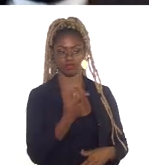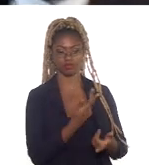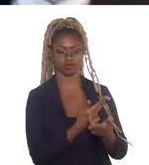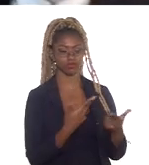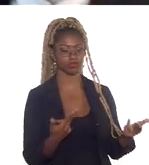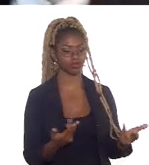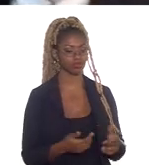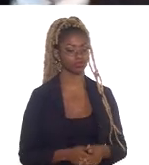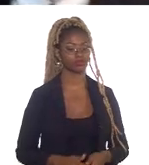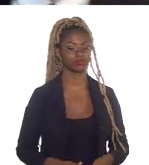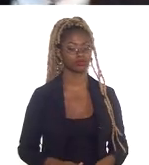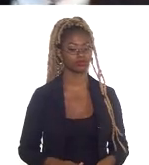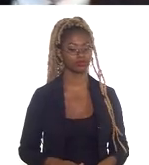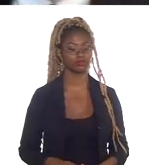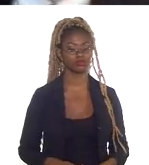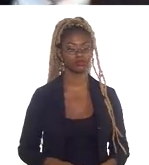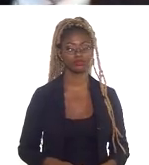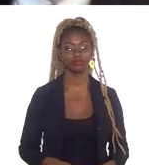Marcelo Neves.